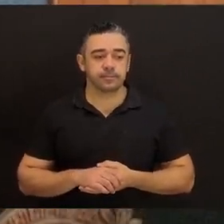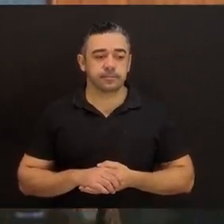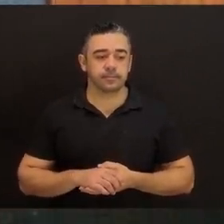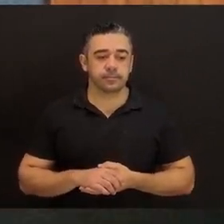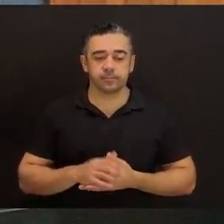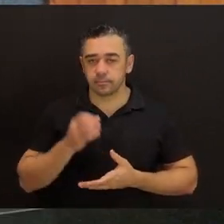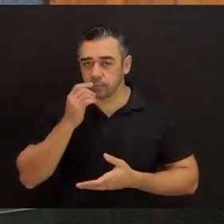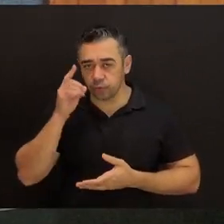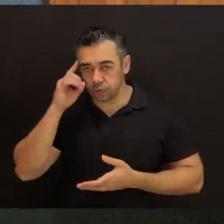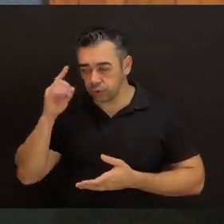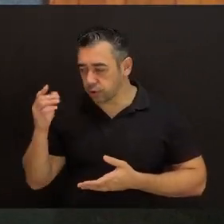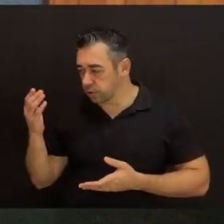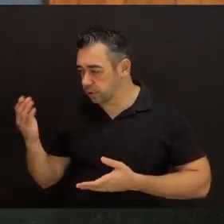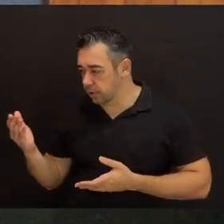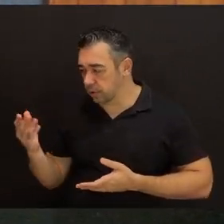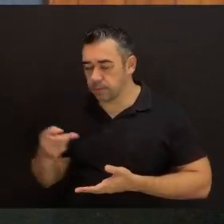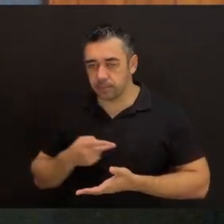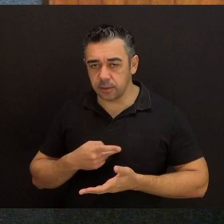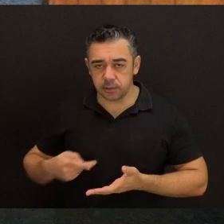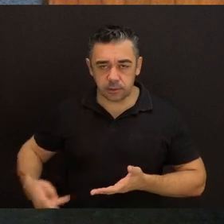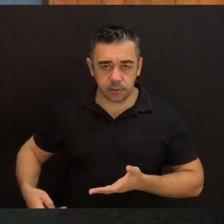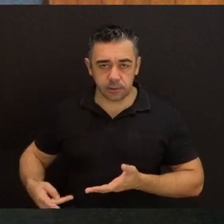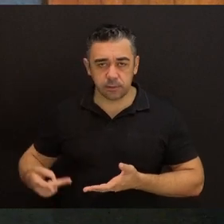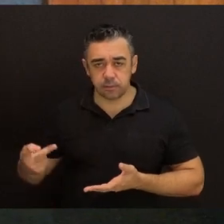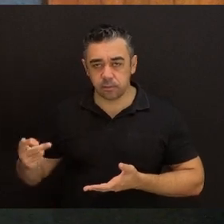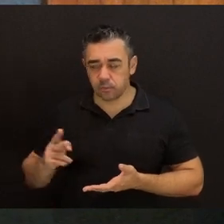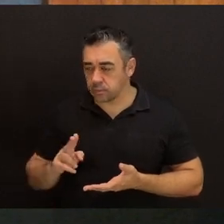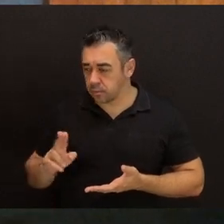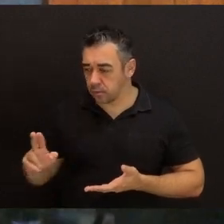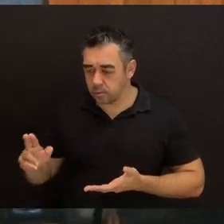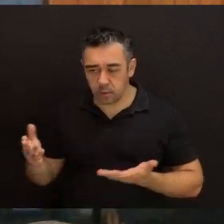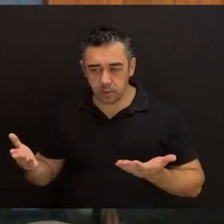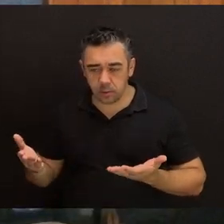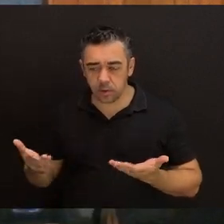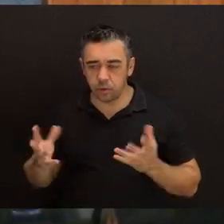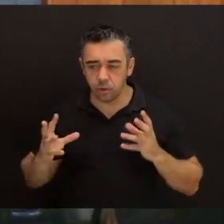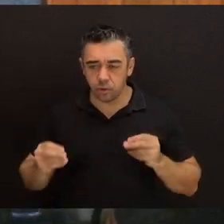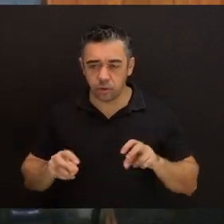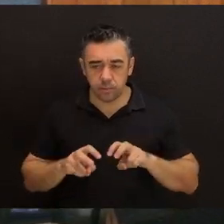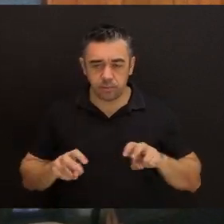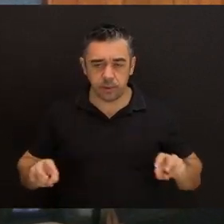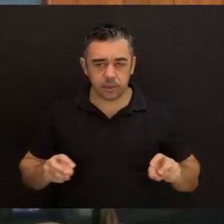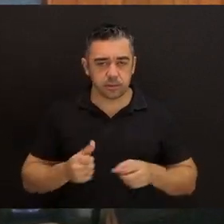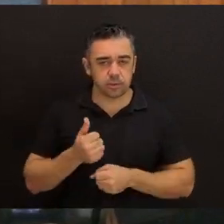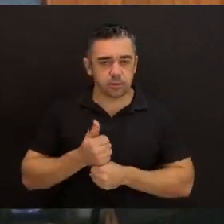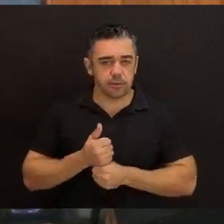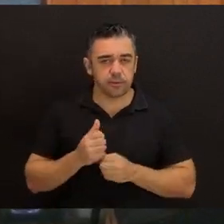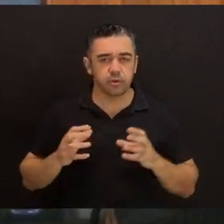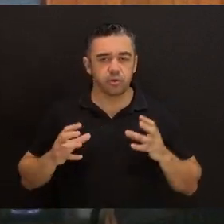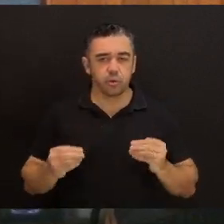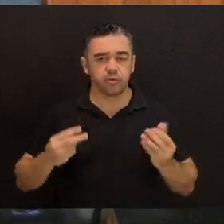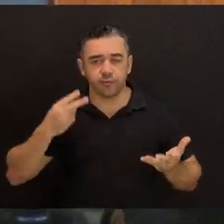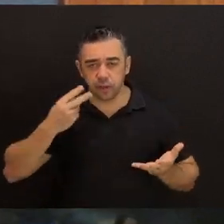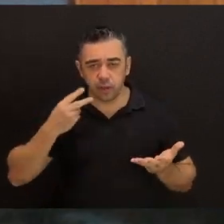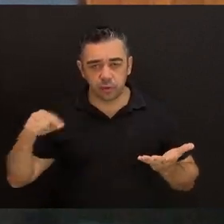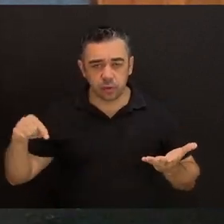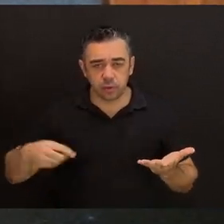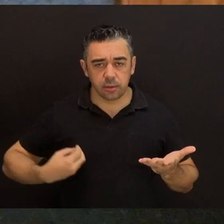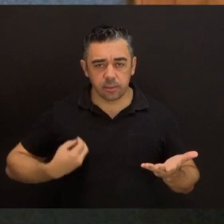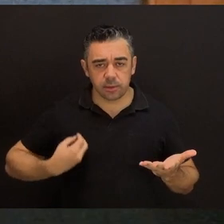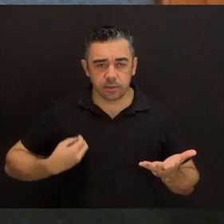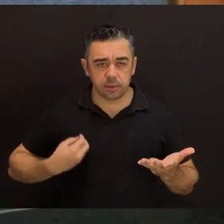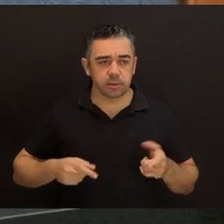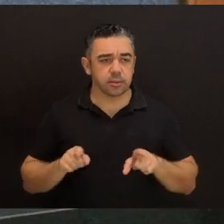podia ser presidente em seu nome quero saudar toda a mesa diretiva bem como todos os vereadores desta sessão era também